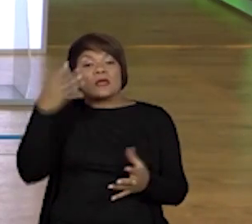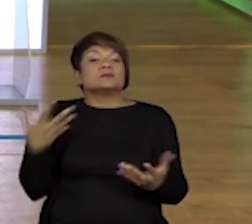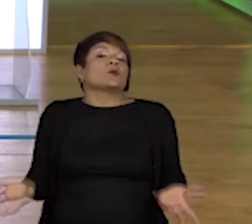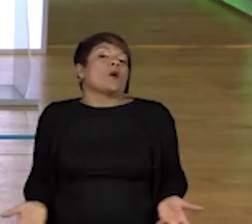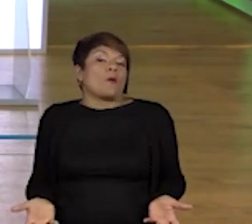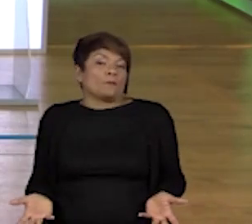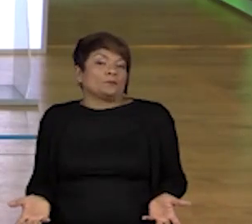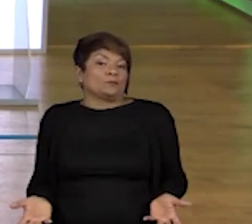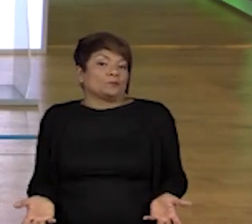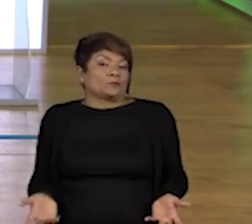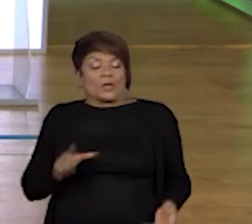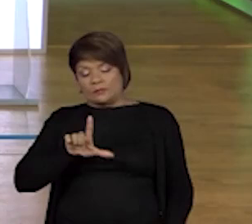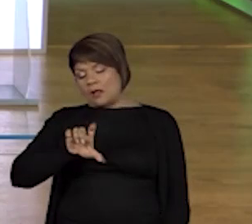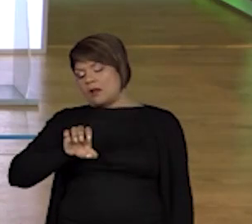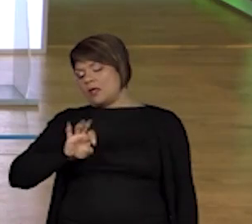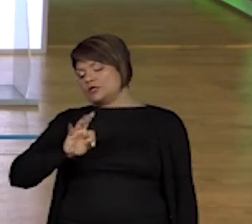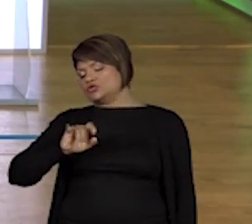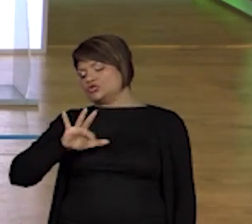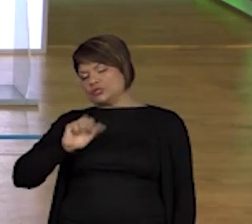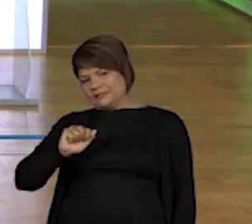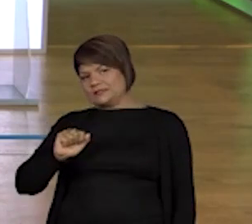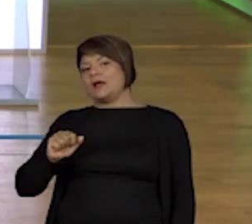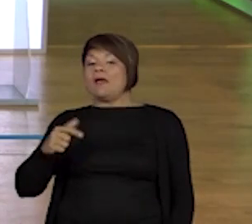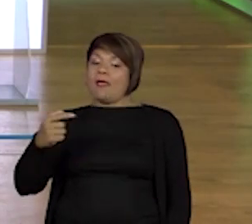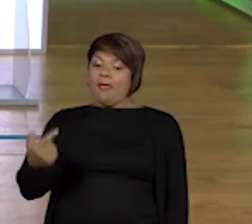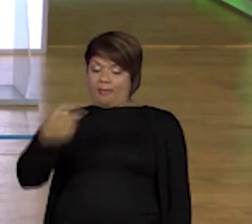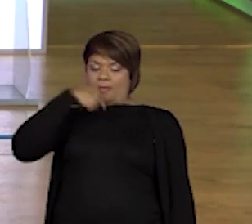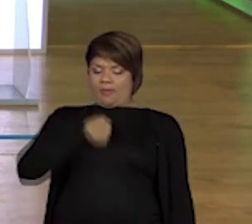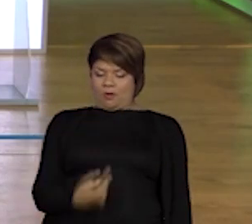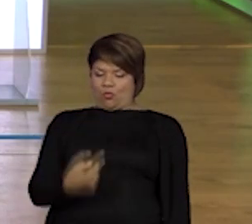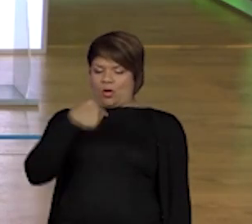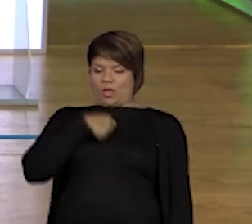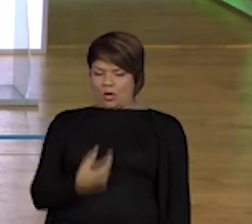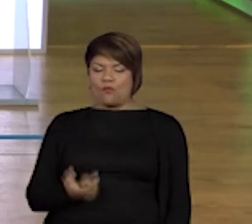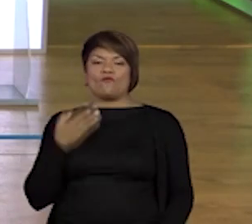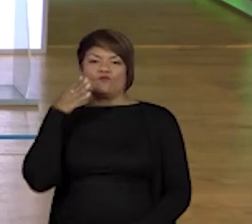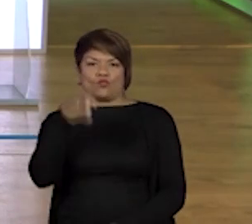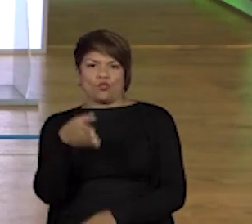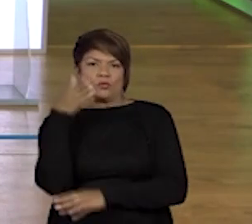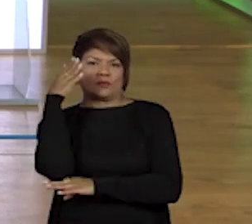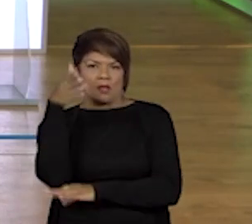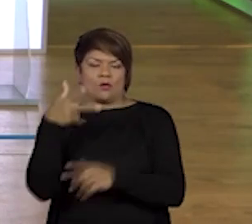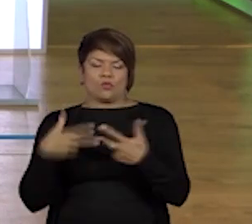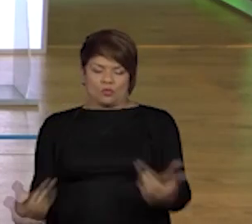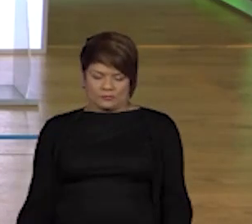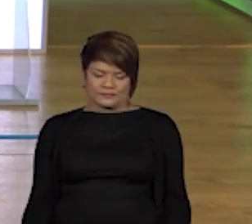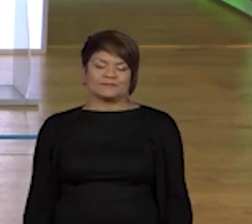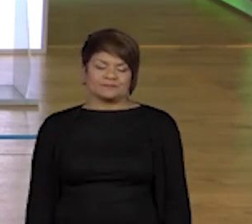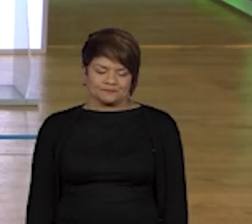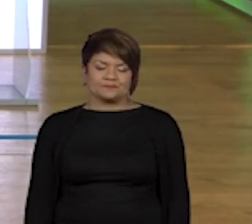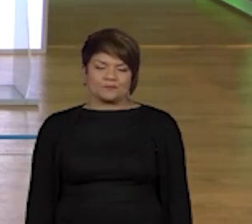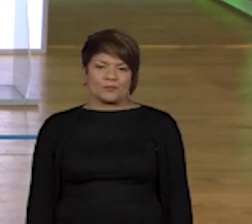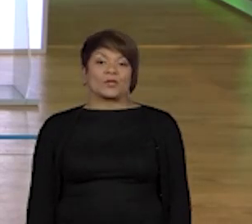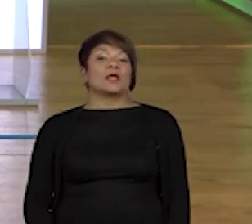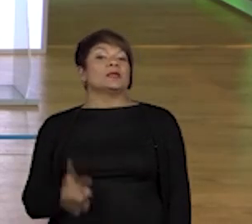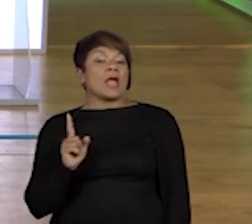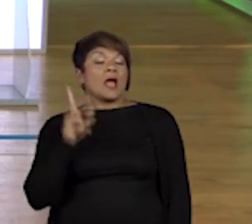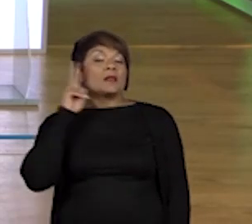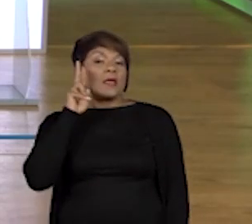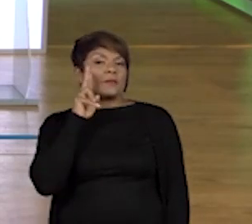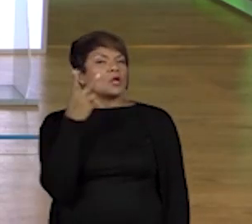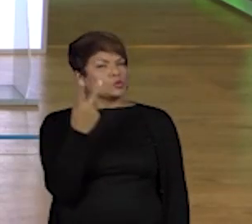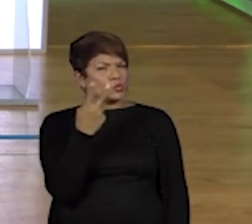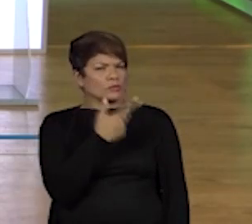caso da Letícia, né? No Isso hotel. mesmo. Nessa última frase, então... E lembra de 2 questões, professora